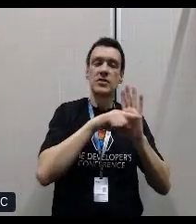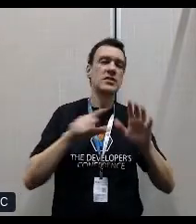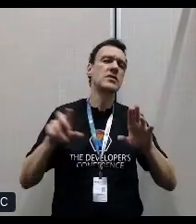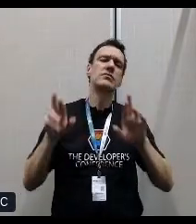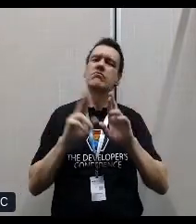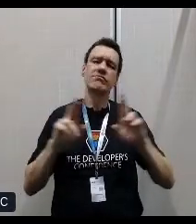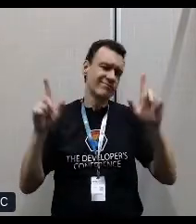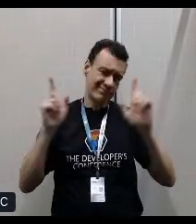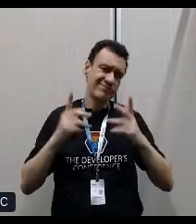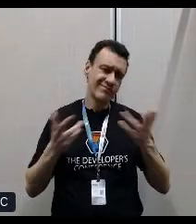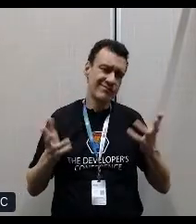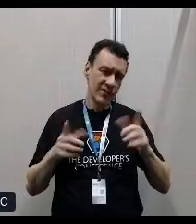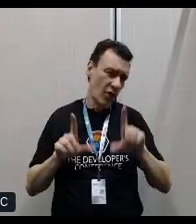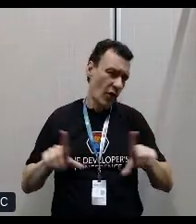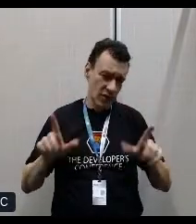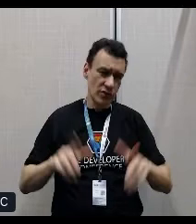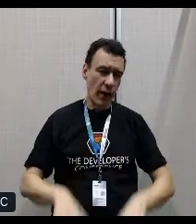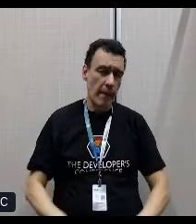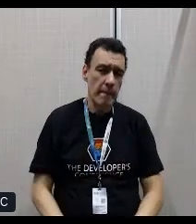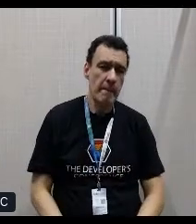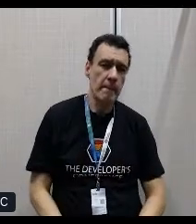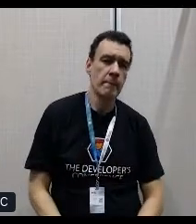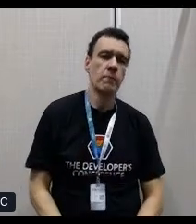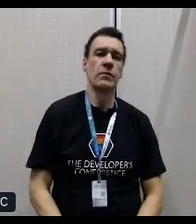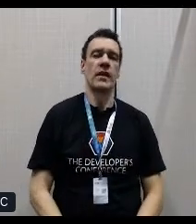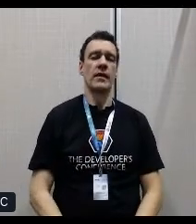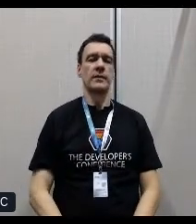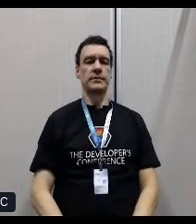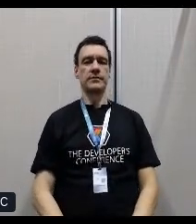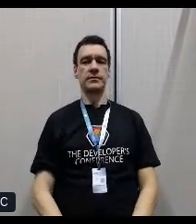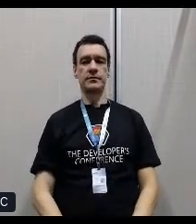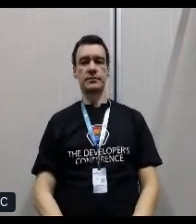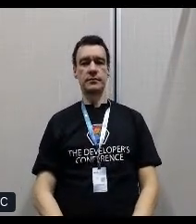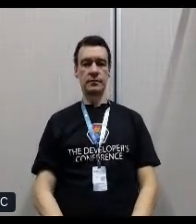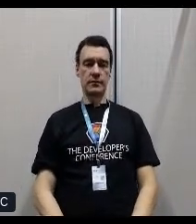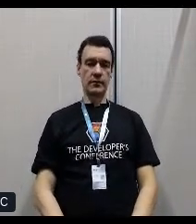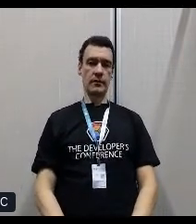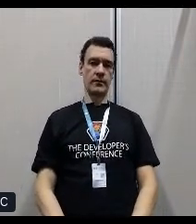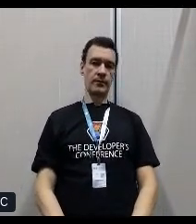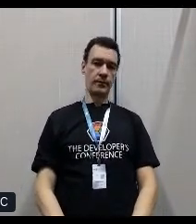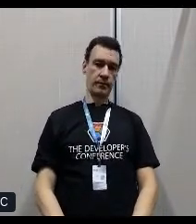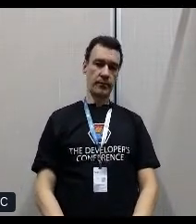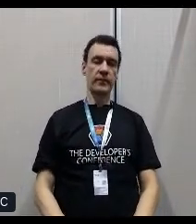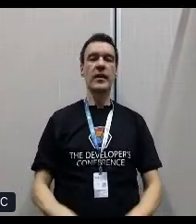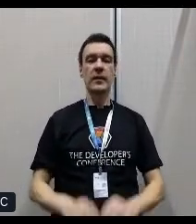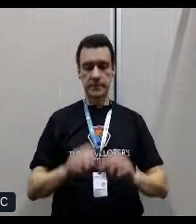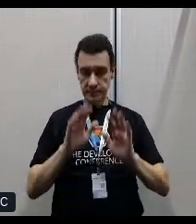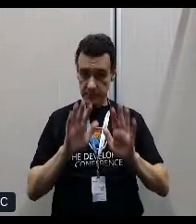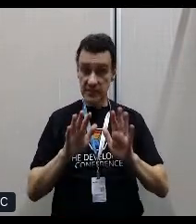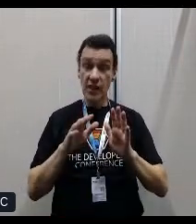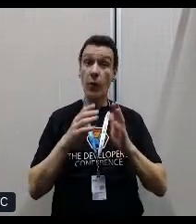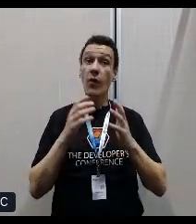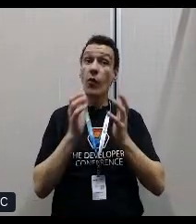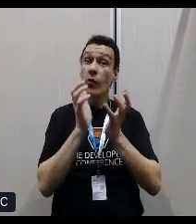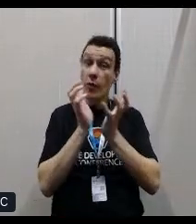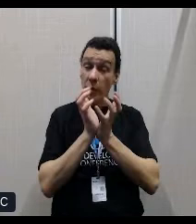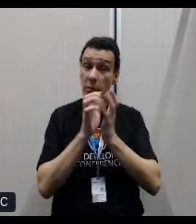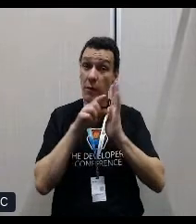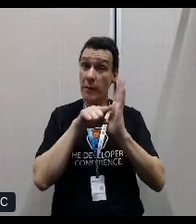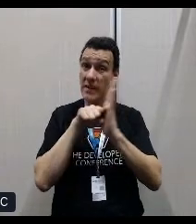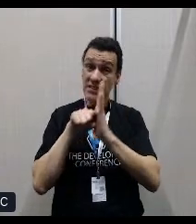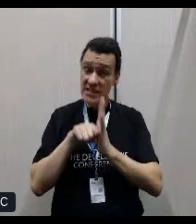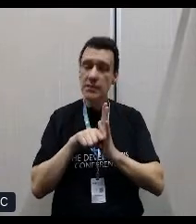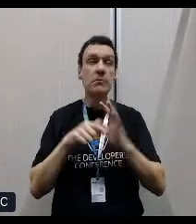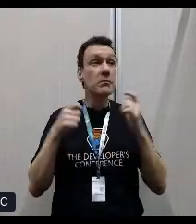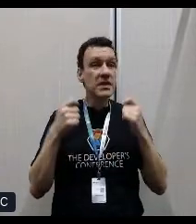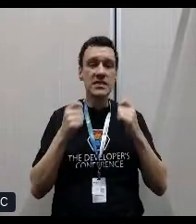corresponde à vivência real, né? Então, o planejamento de pesquisa também precisa ter isso muito atento. Então, é só perguntar,